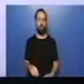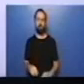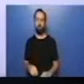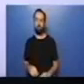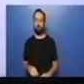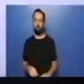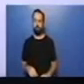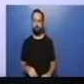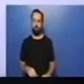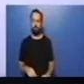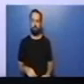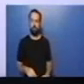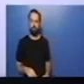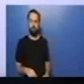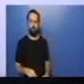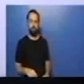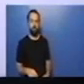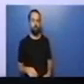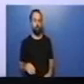Pitágoras.